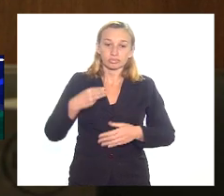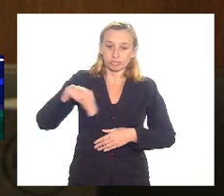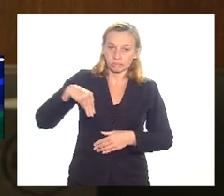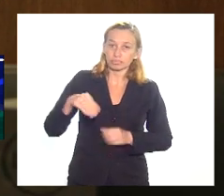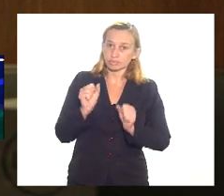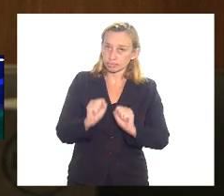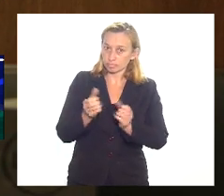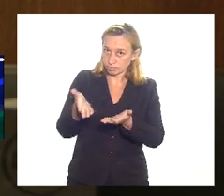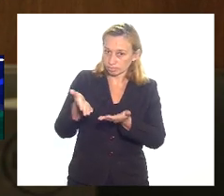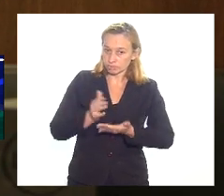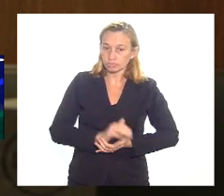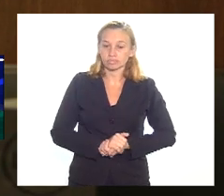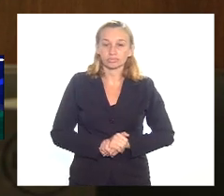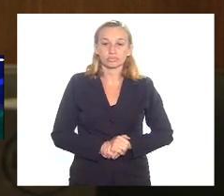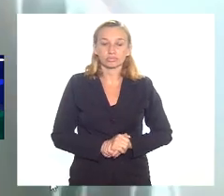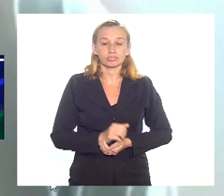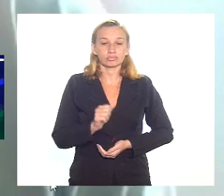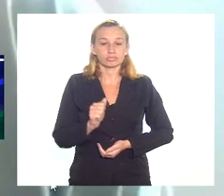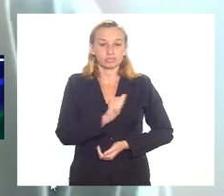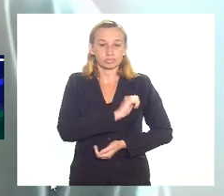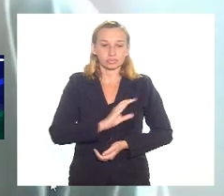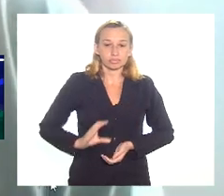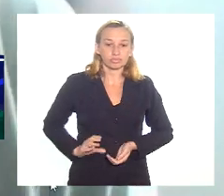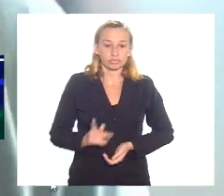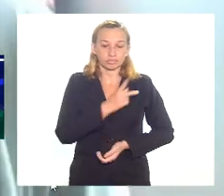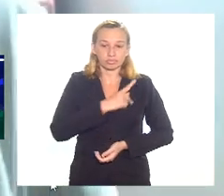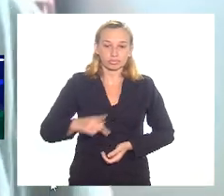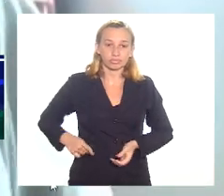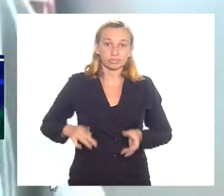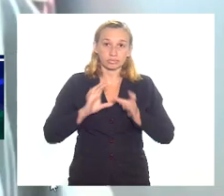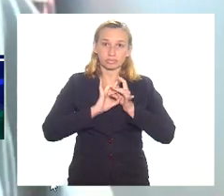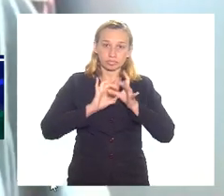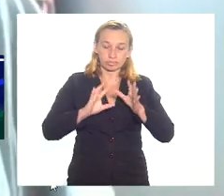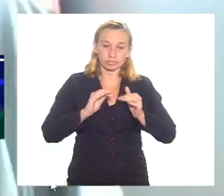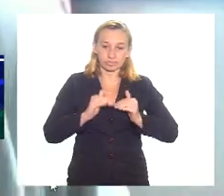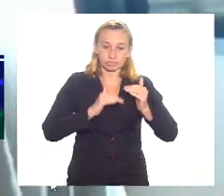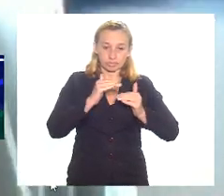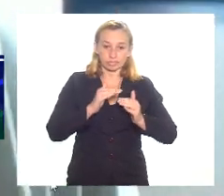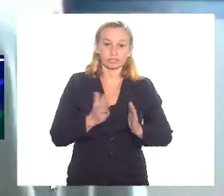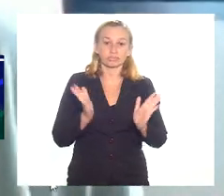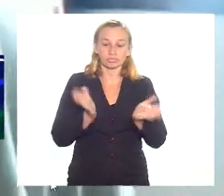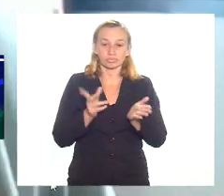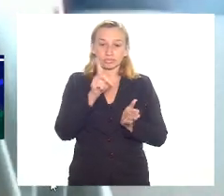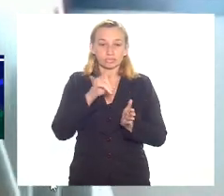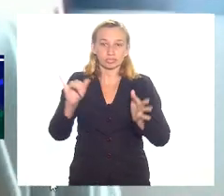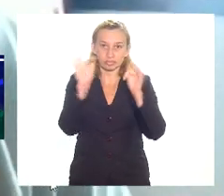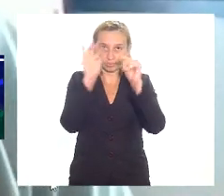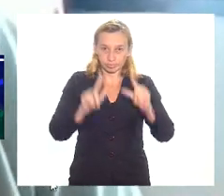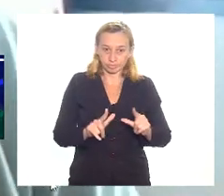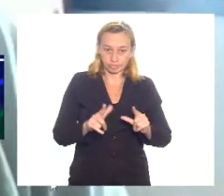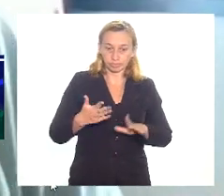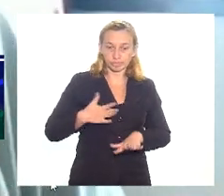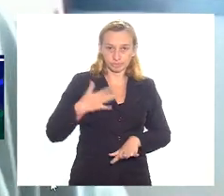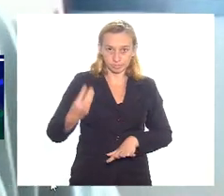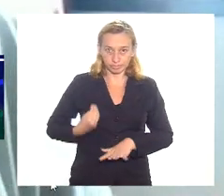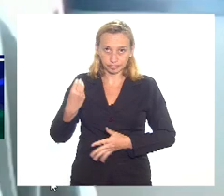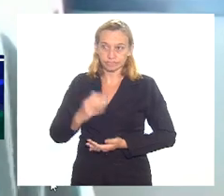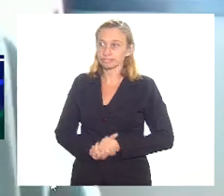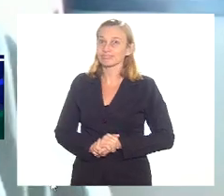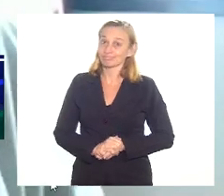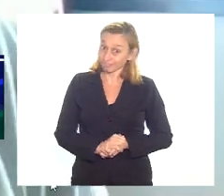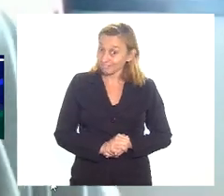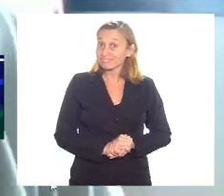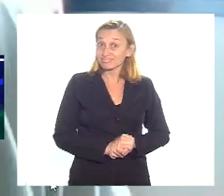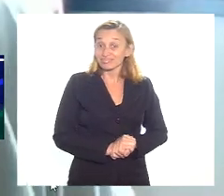favor. André Siciliano, presidente democrático. Olha, hoje é um dos dias mais felizes aqui da minha vida.